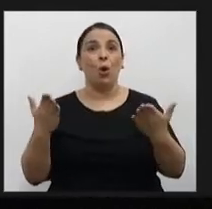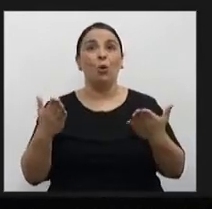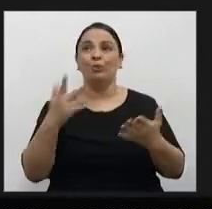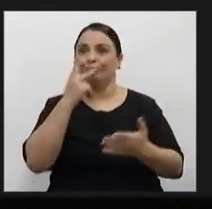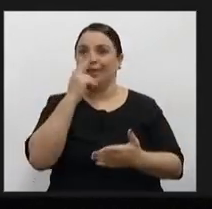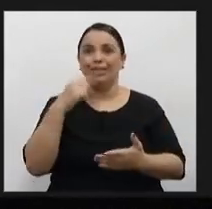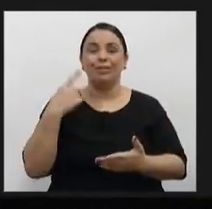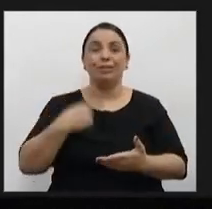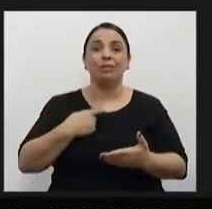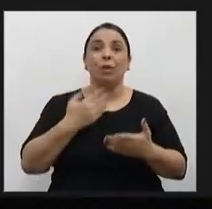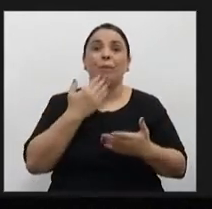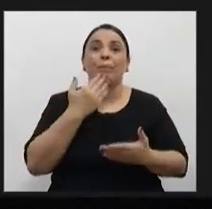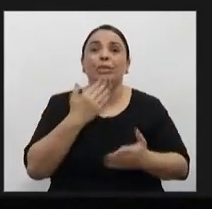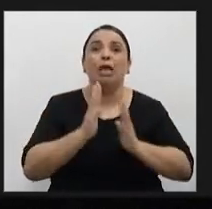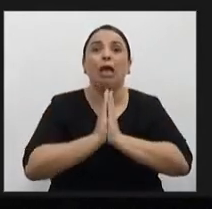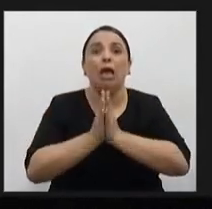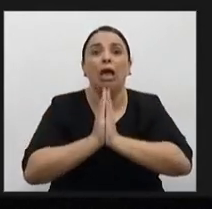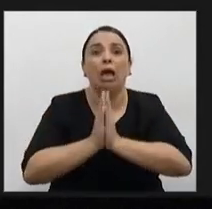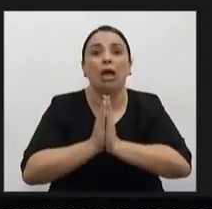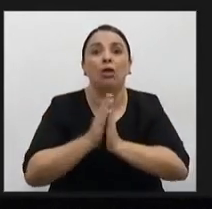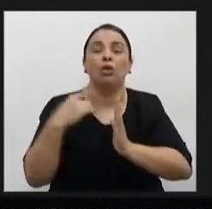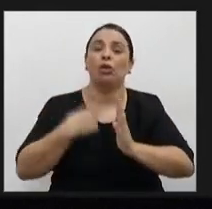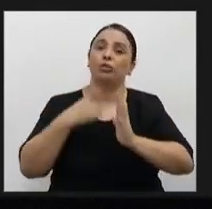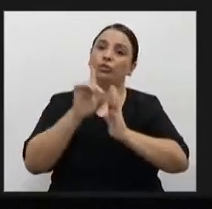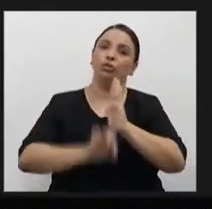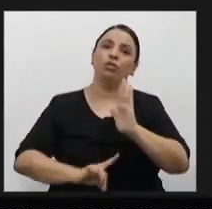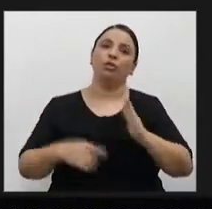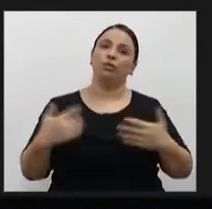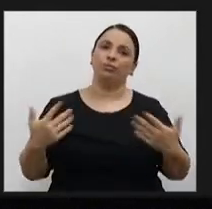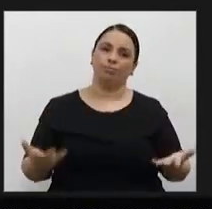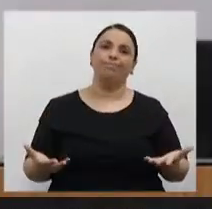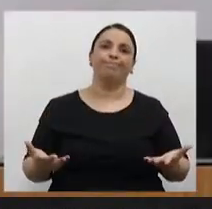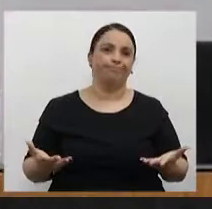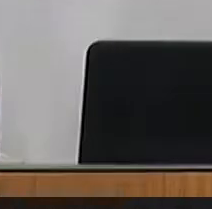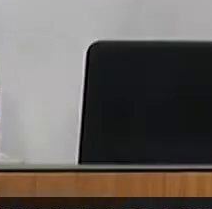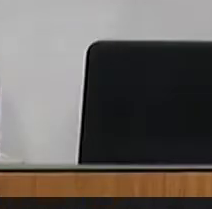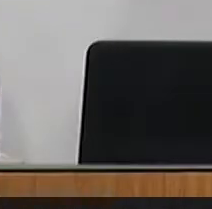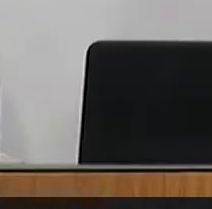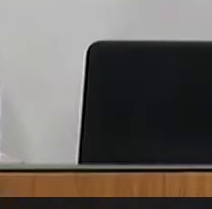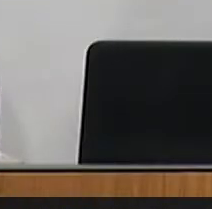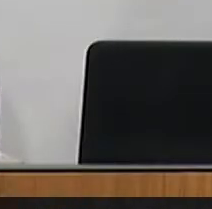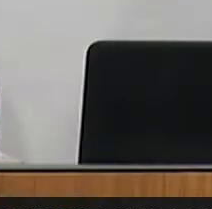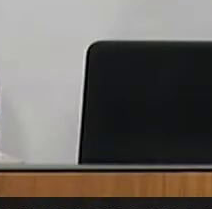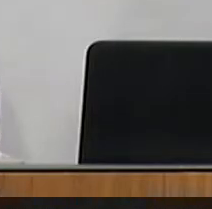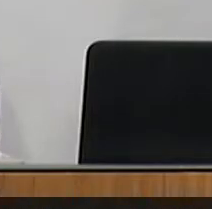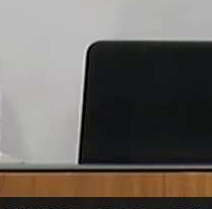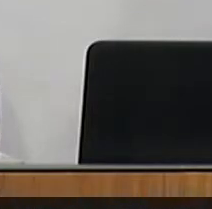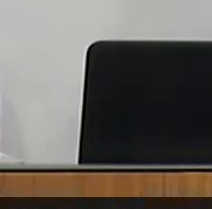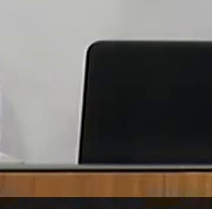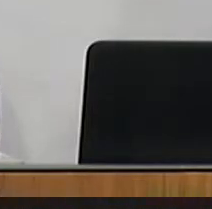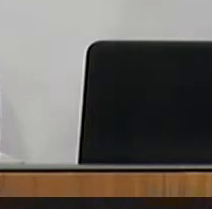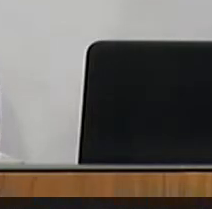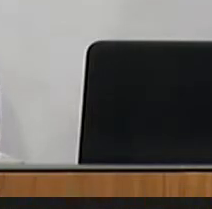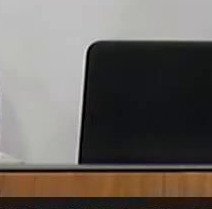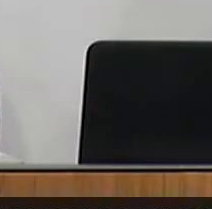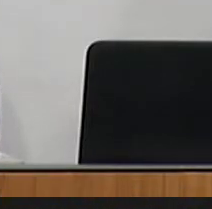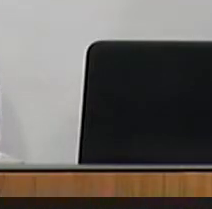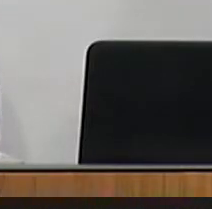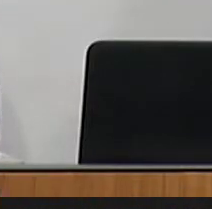mendigando o nosso direito. Obrigado. Muito obrigado, nosso presidente aí do